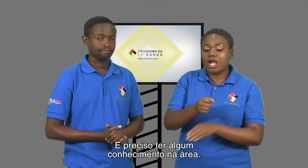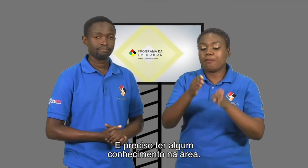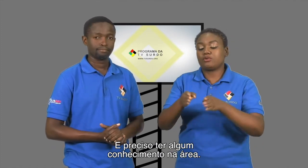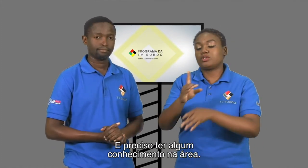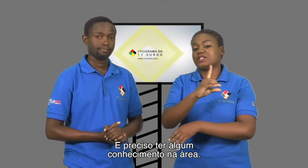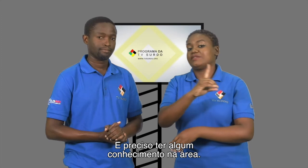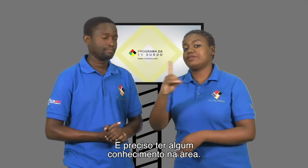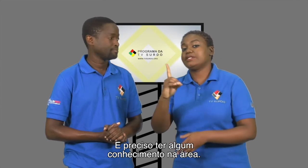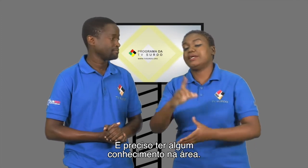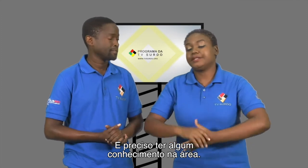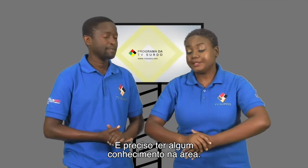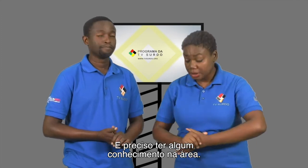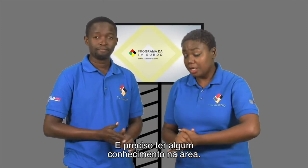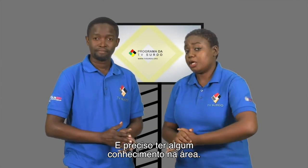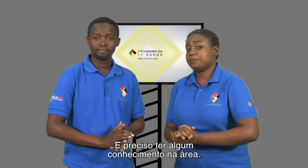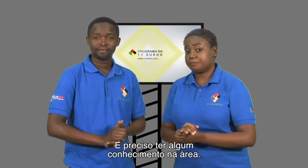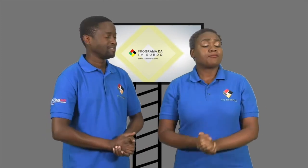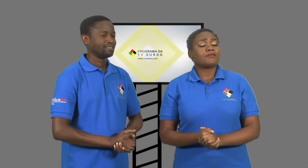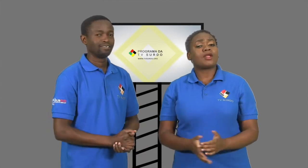algum conhecimento na área.